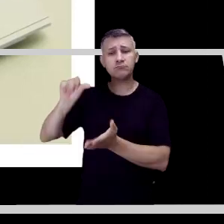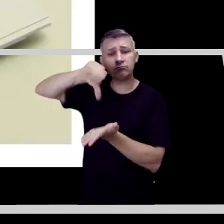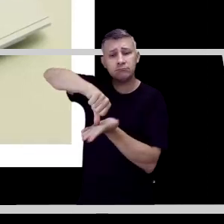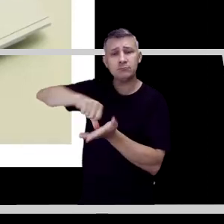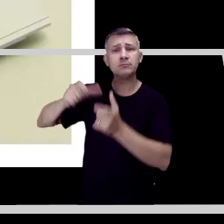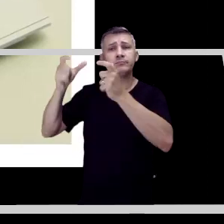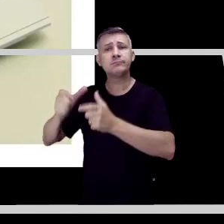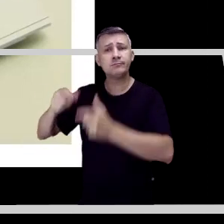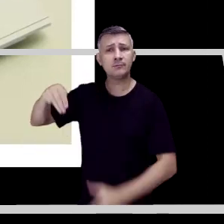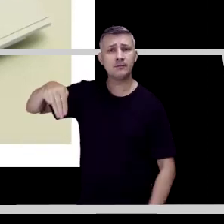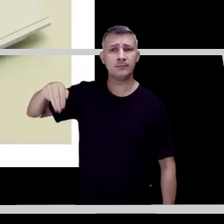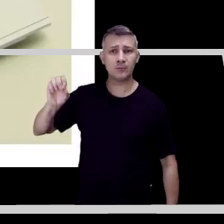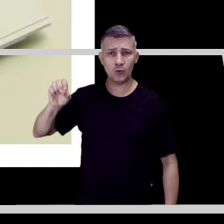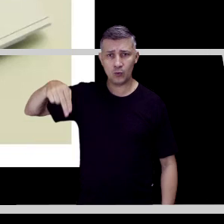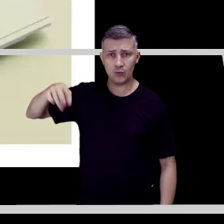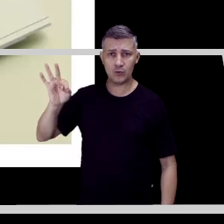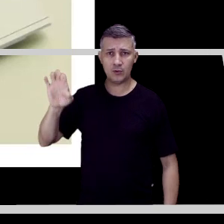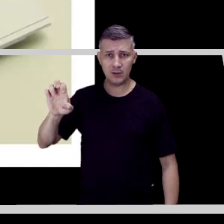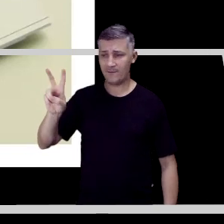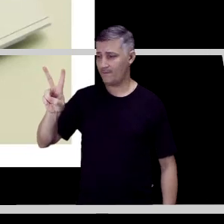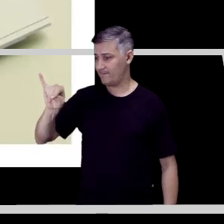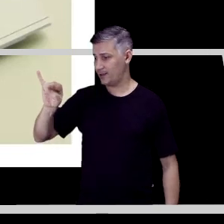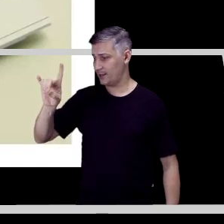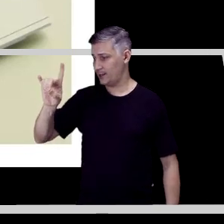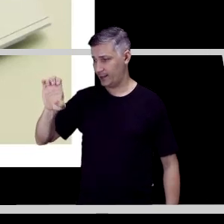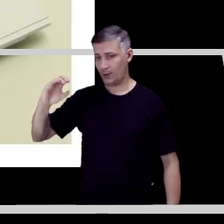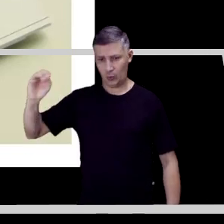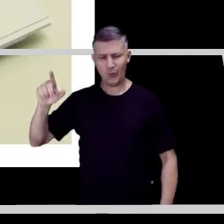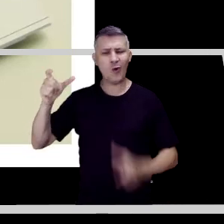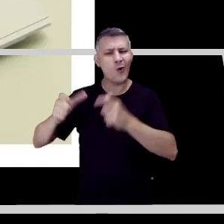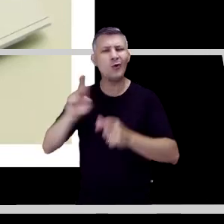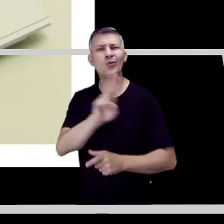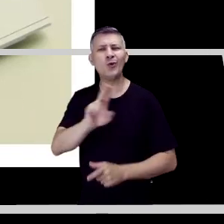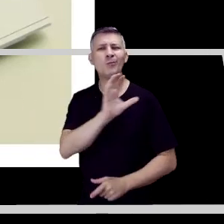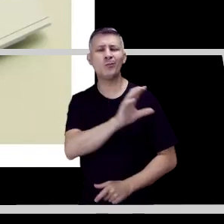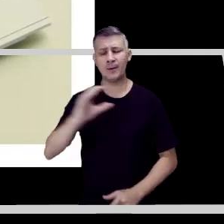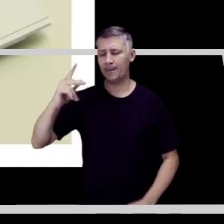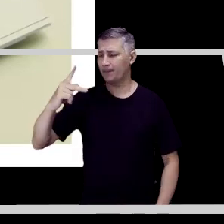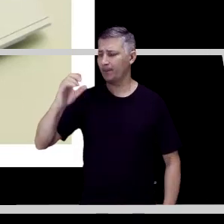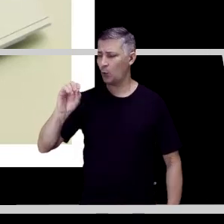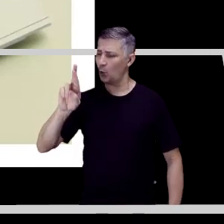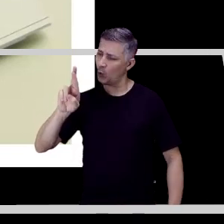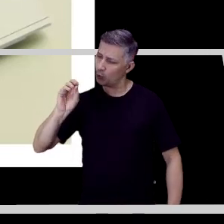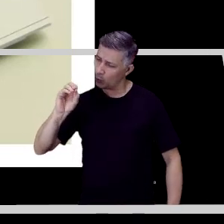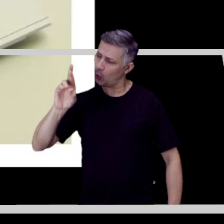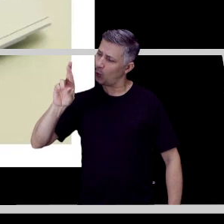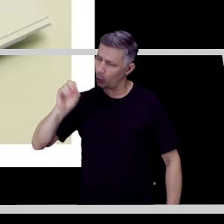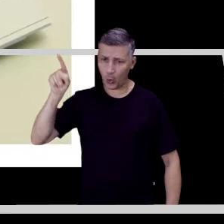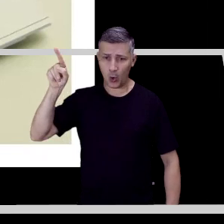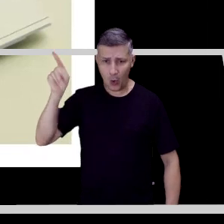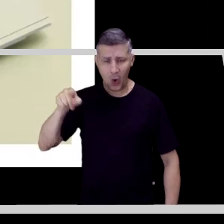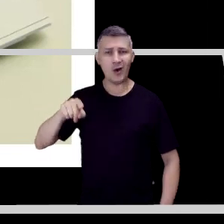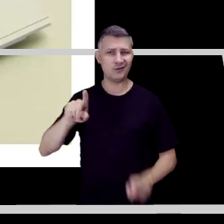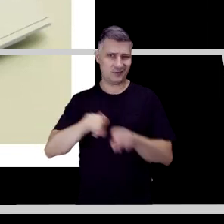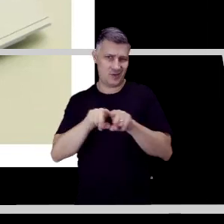lá na nossa sede em Montevidéu, que a gente fazia e gostaria de retomar, que se chamava Pororó, em que nós chamávamos não só arquitetos,